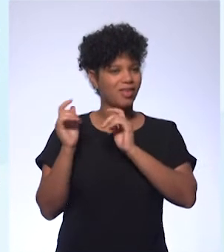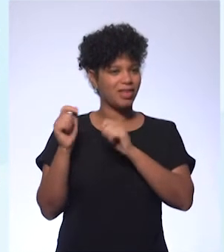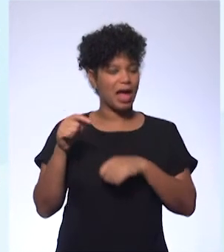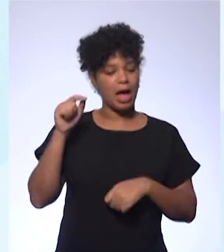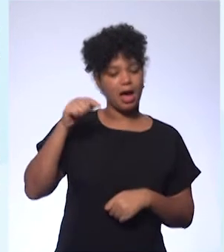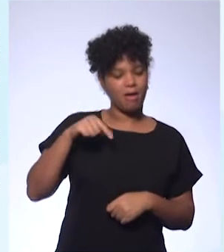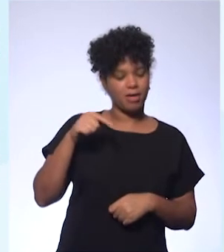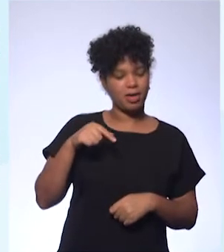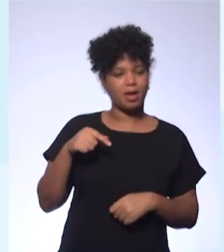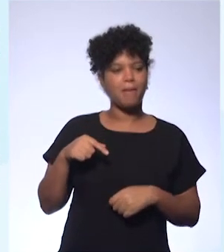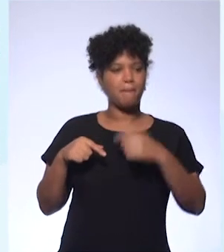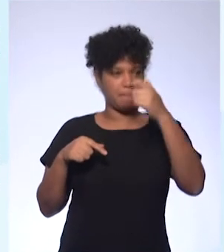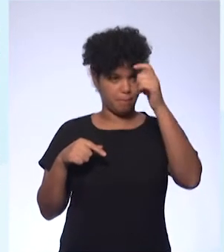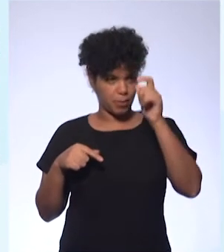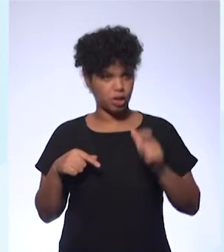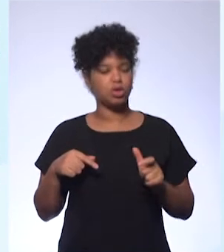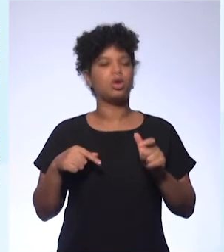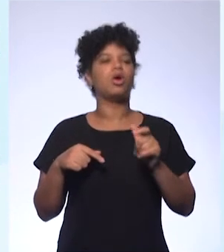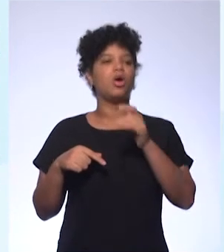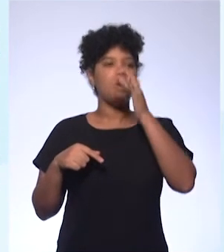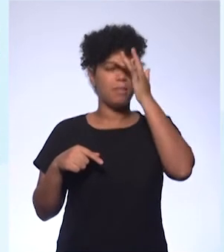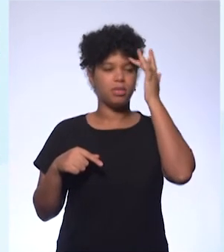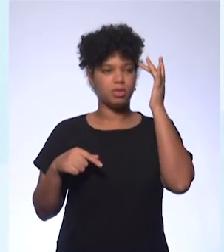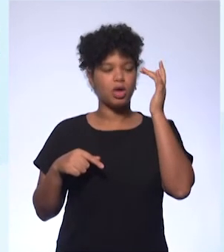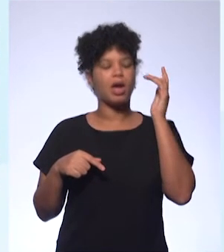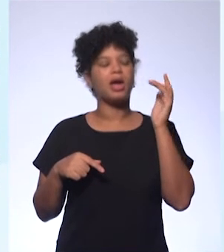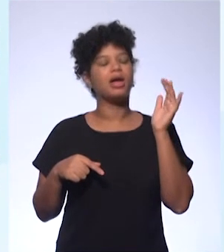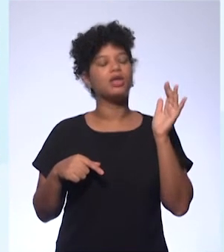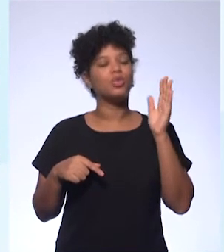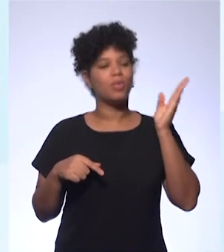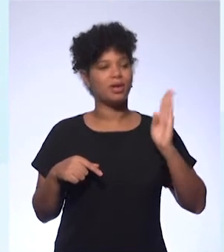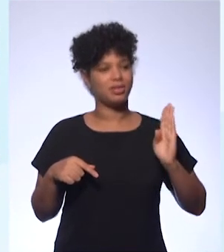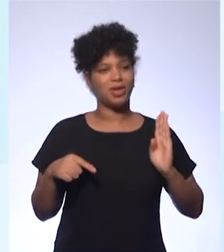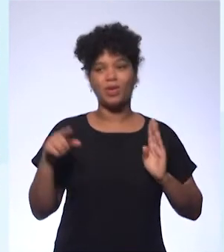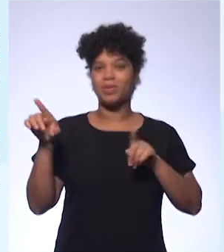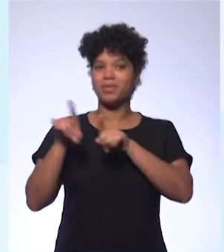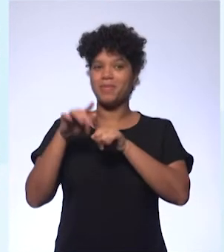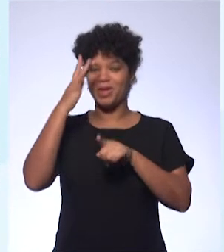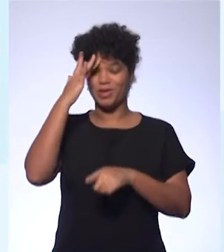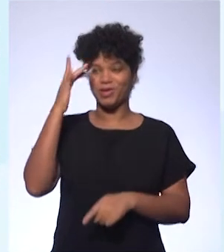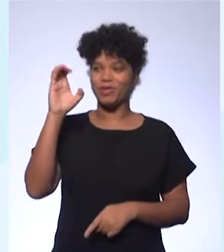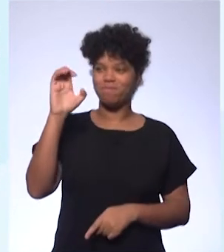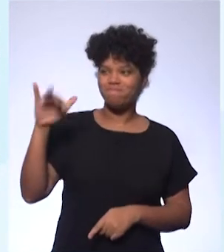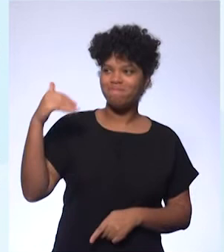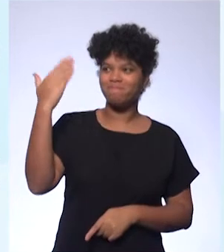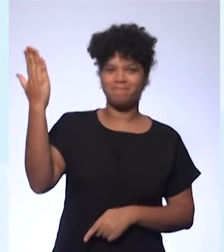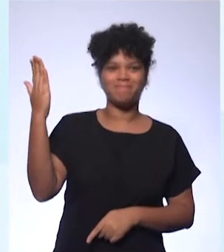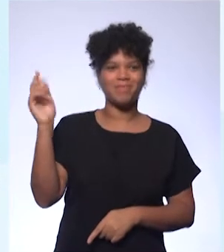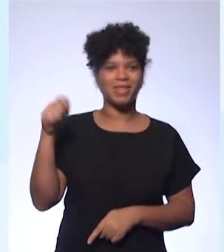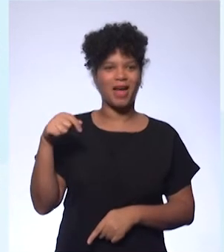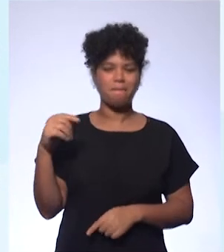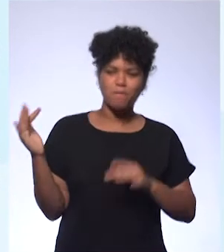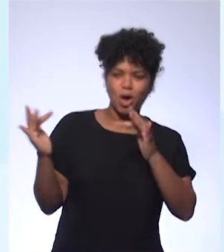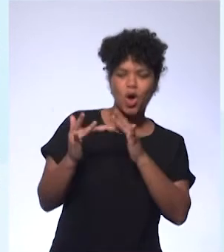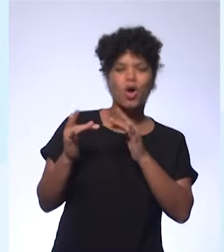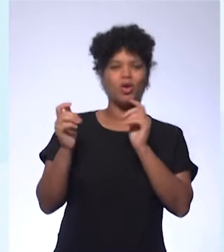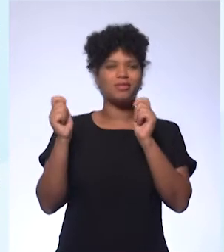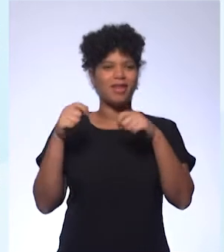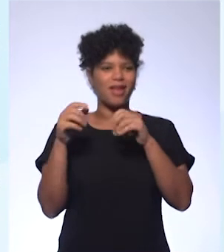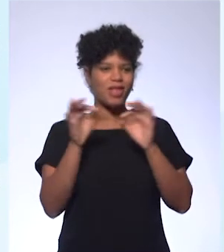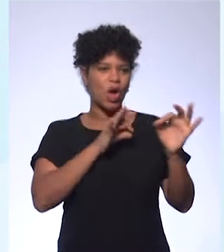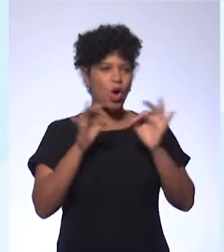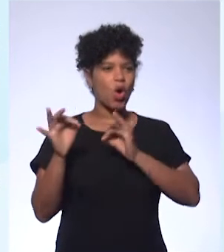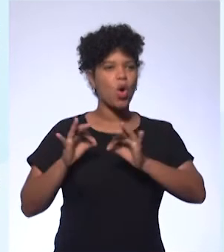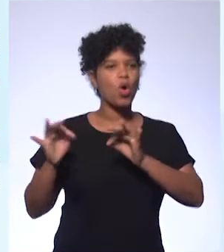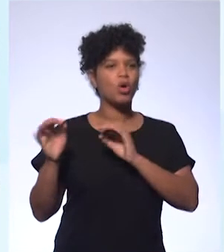a própria Anita Malfatti, que apresentam traços do cubismo em suas obras. Né? Justamente aquela questão da abstração, geometrização das